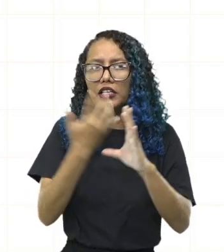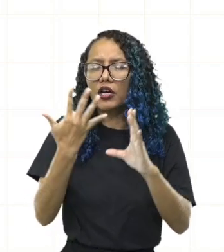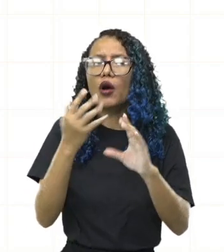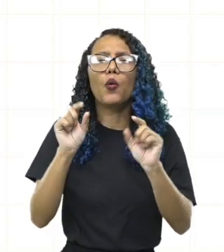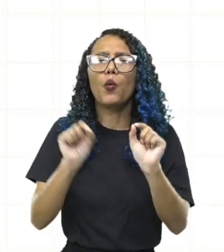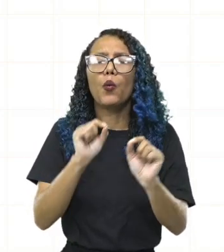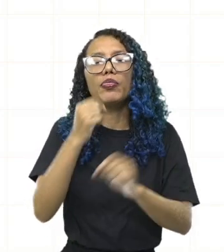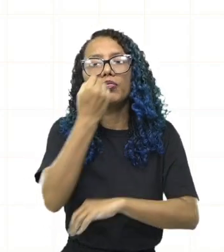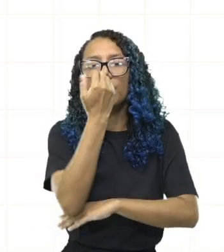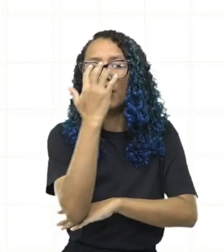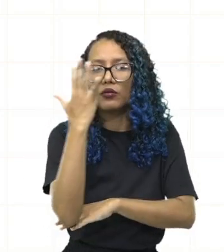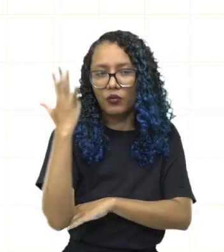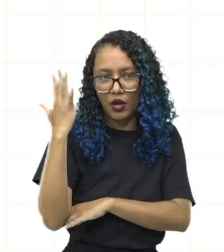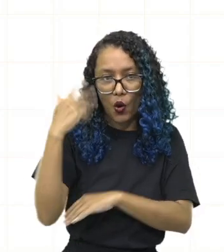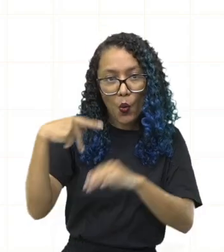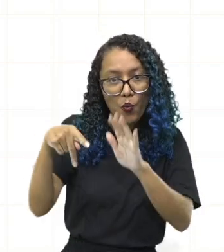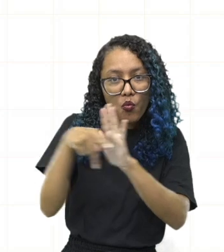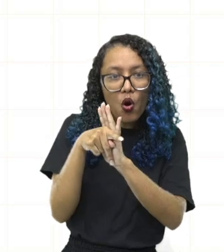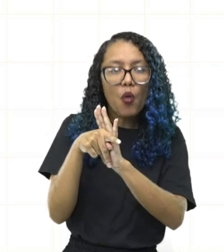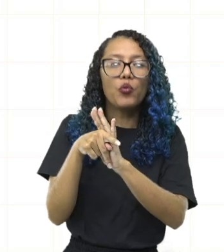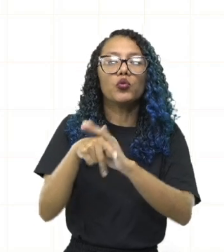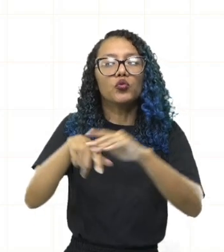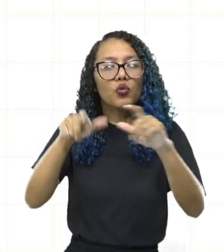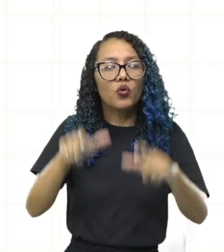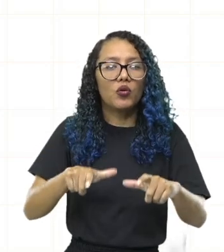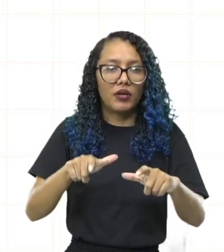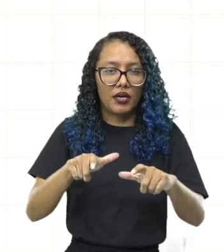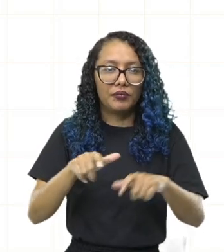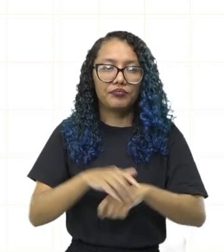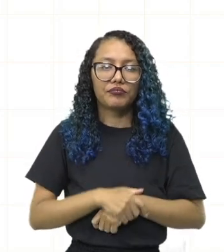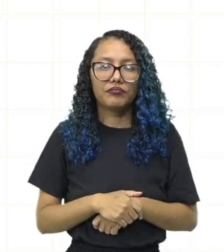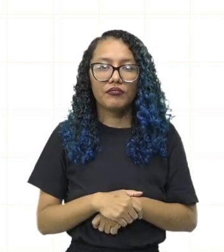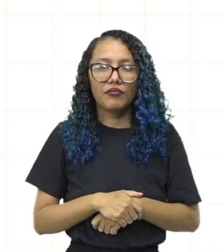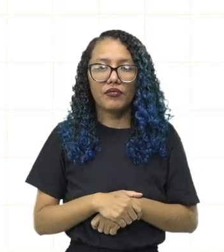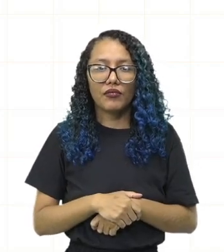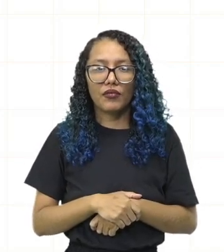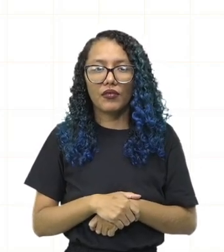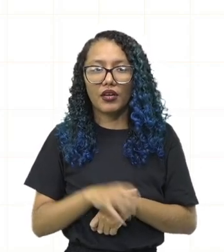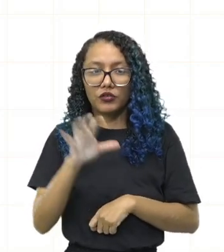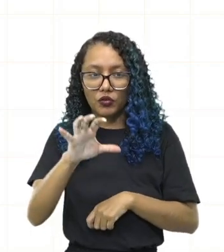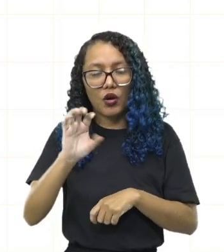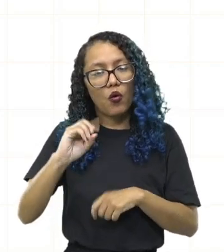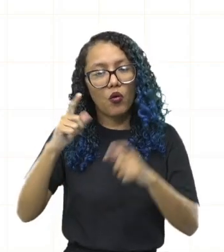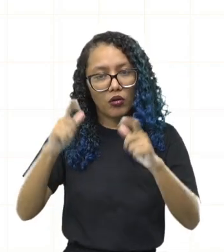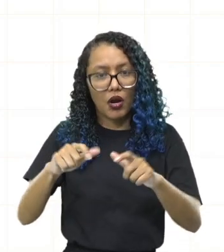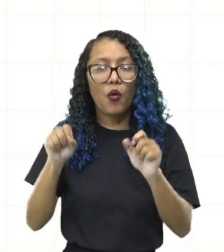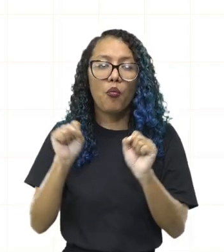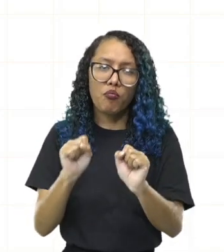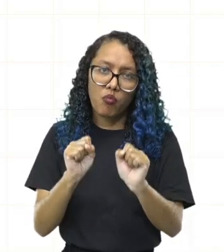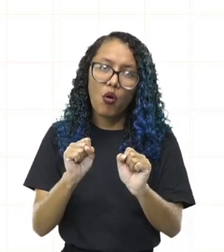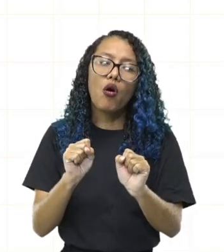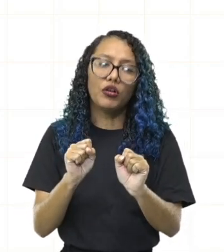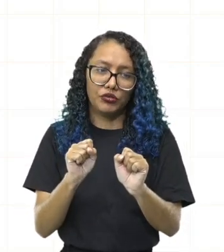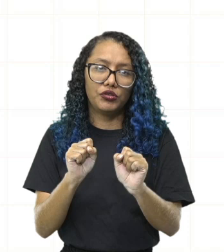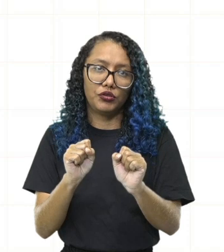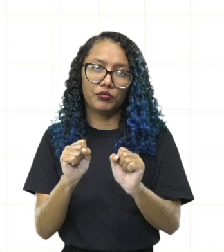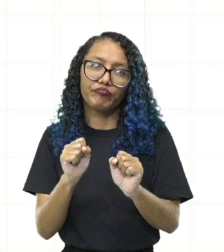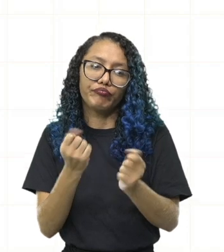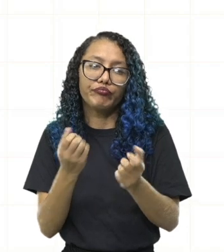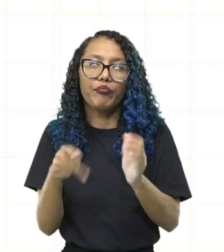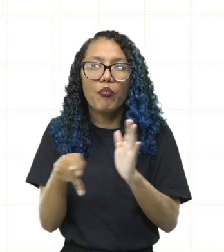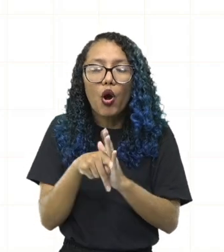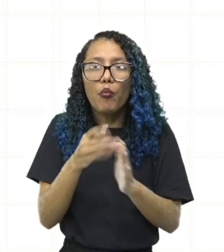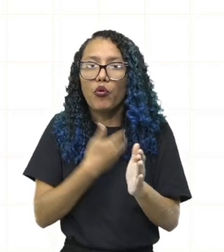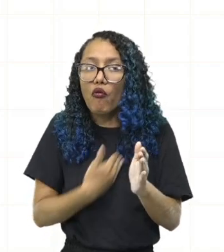características local ou regional, por terras tanto públicas ou até mesmo privadas.